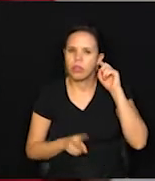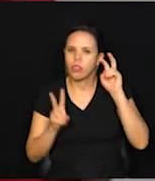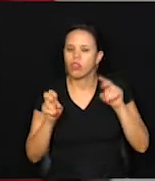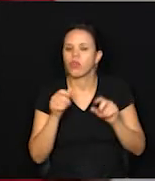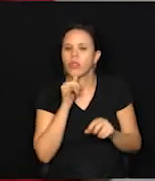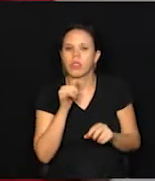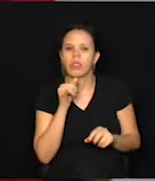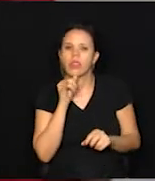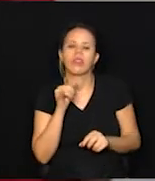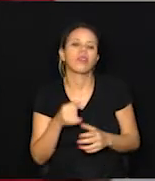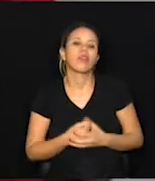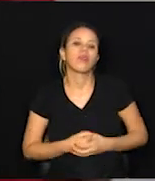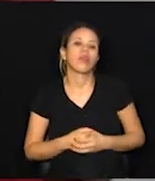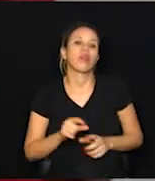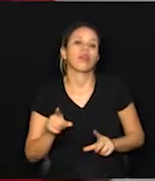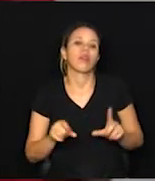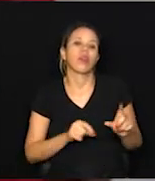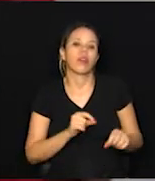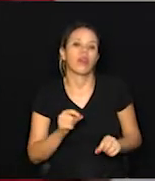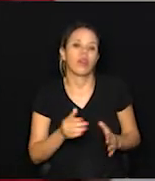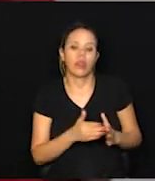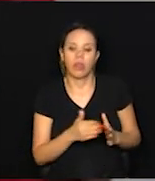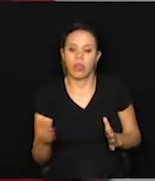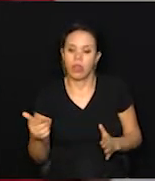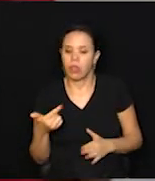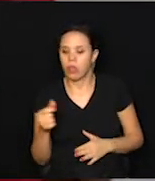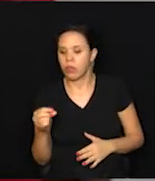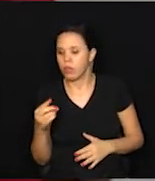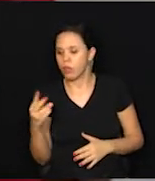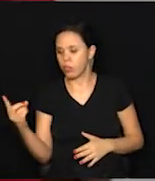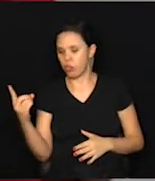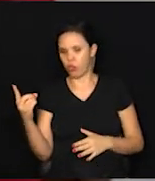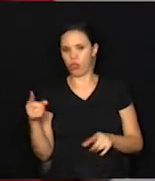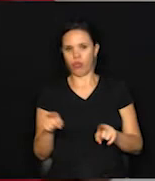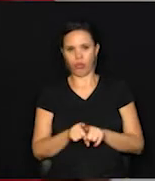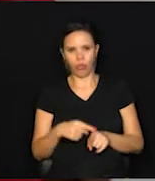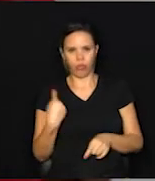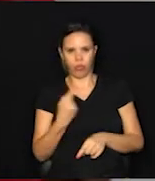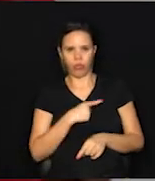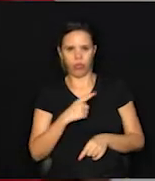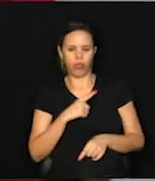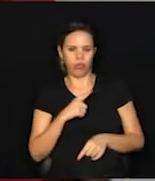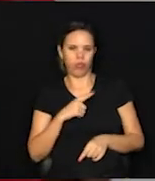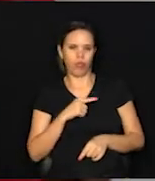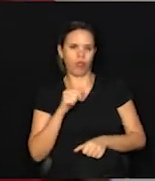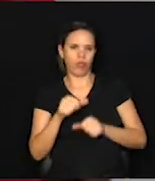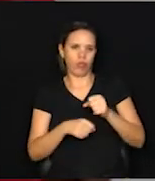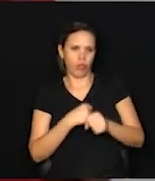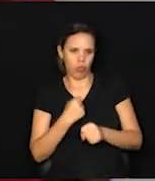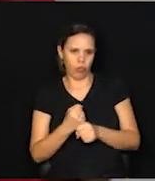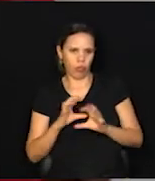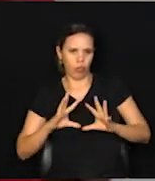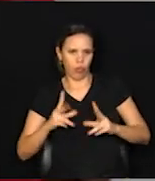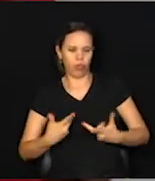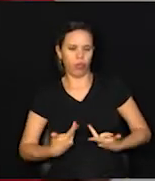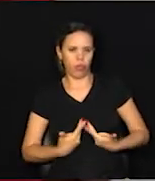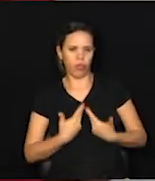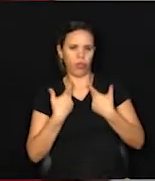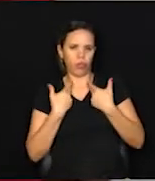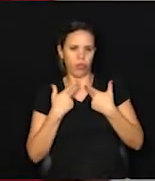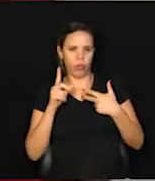eletivas. Nesse interim de 2020 a 2021, nós mantivemos todas as cirurgias que fossem de